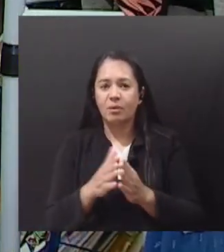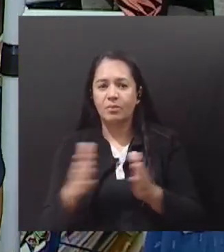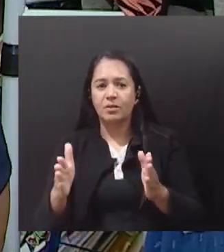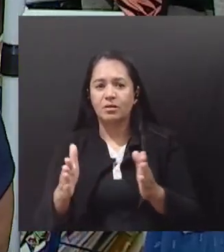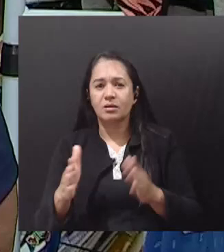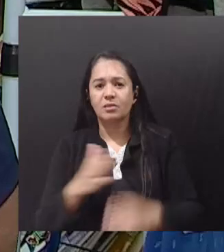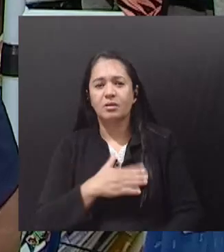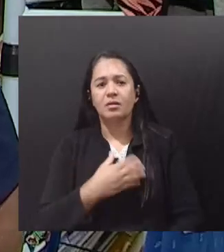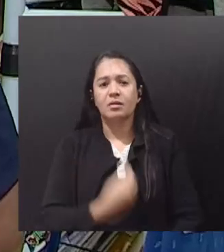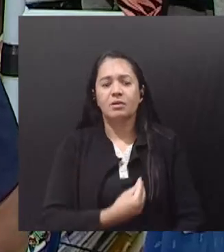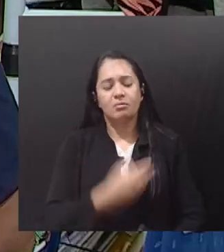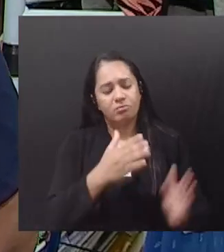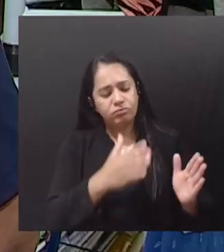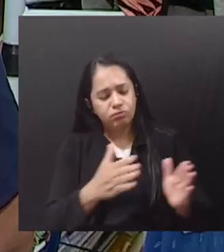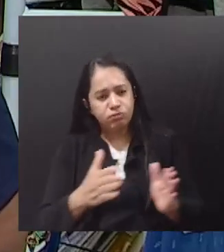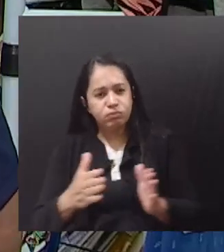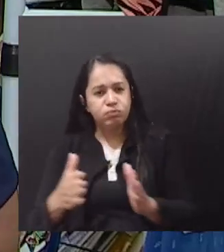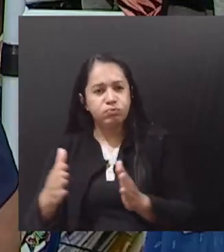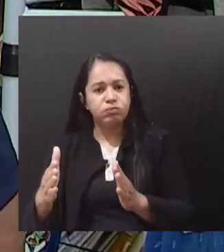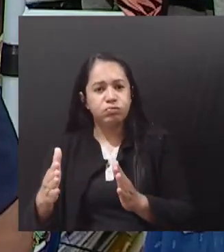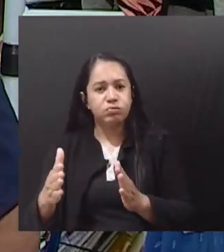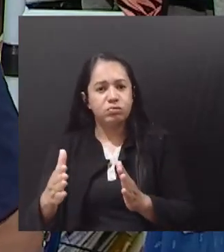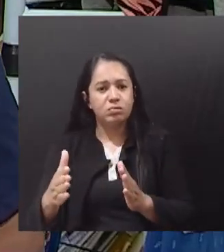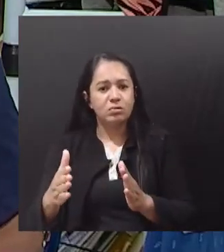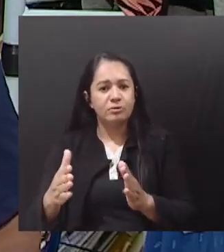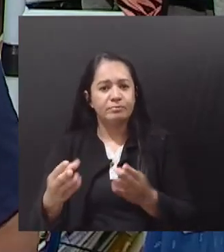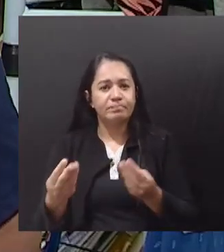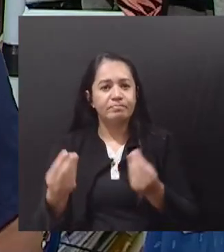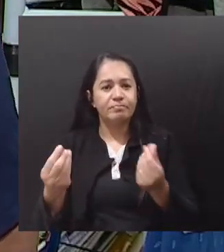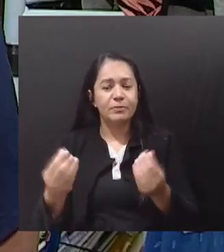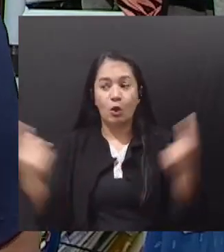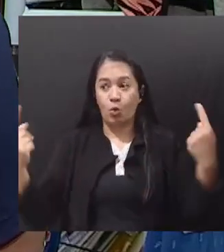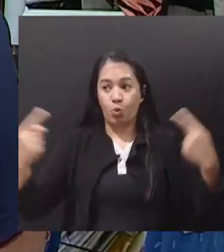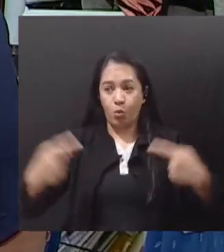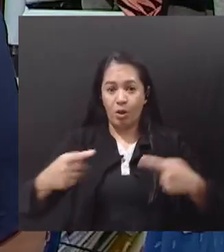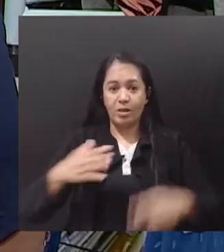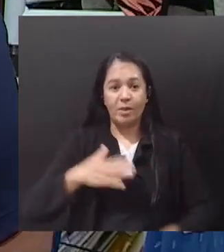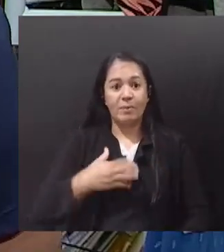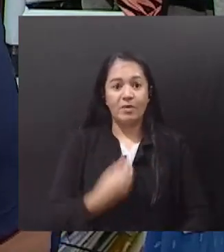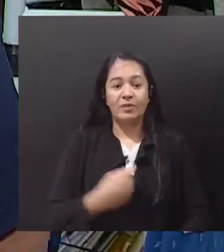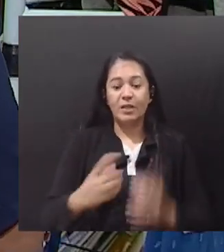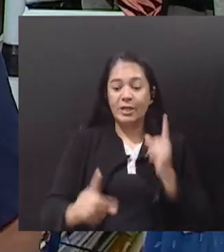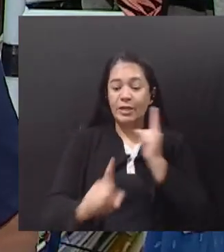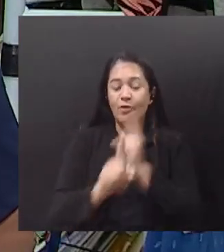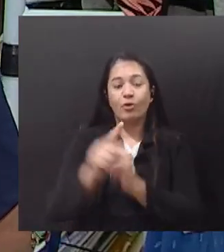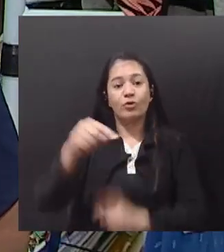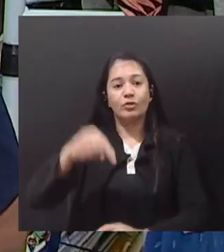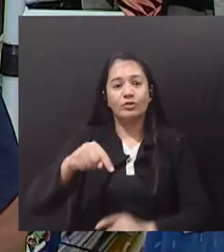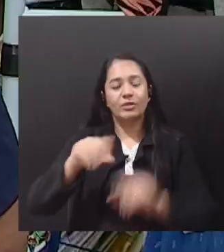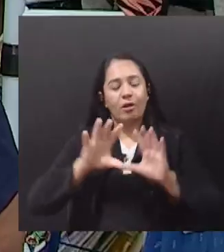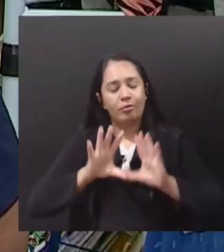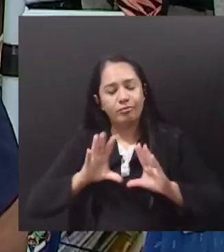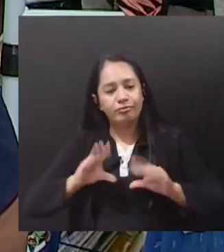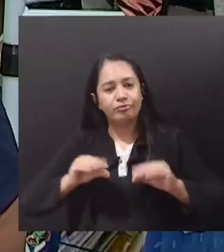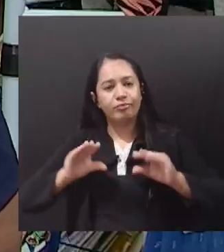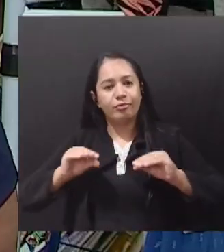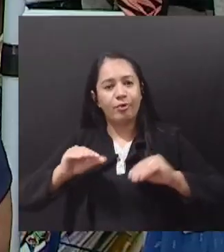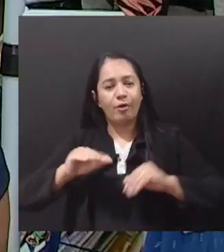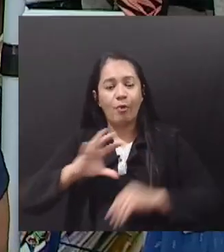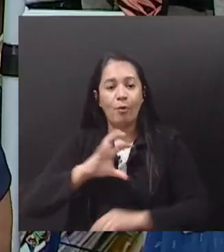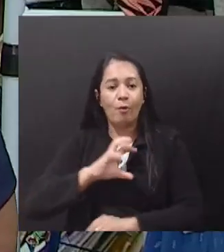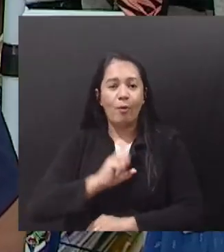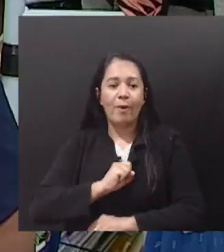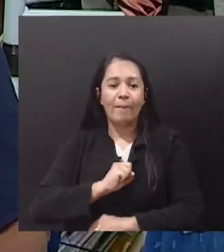muitos processos que foram assim desafiadores para mim, e eu encontrei aqui o acalento, eu encontrei o amor, eu encontrei